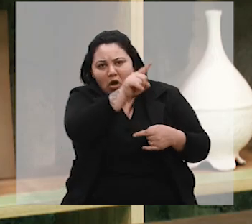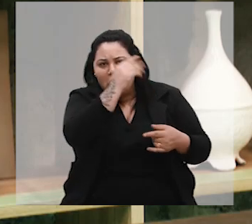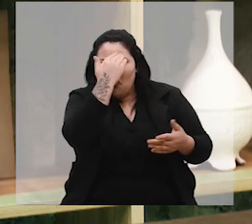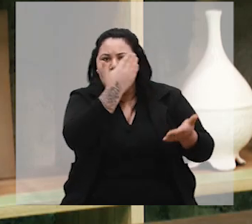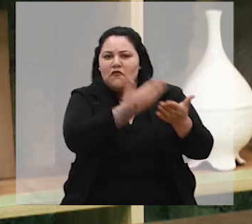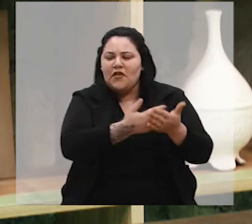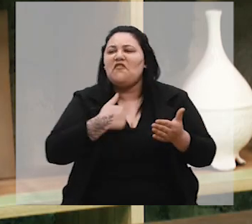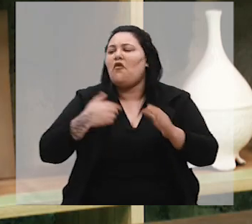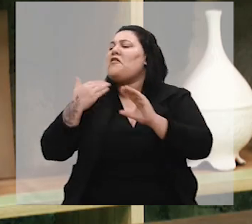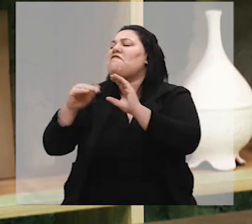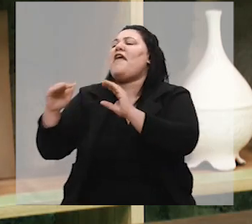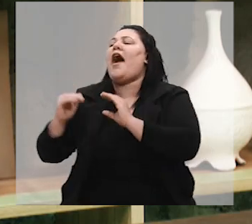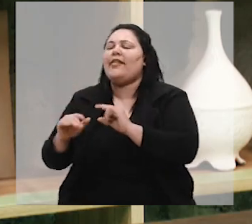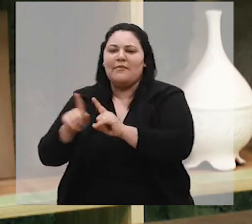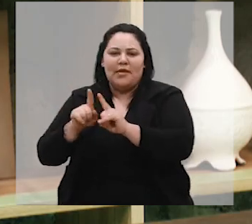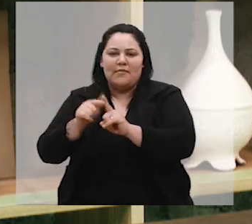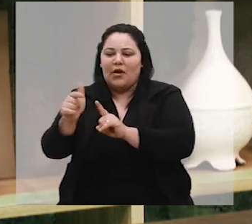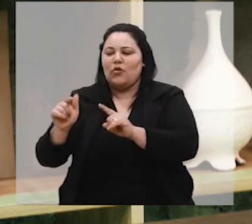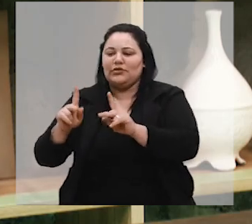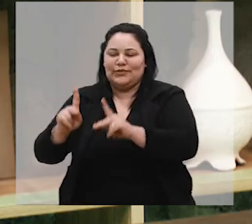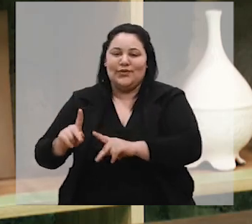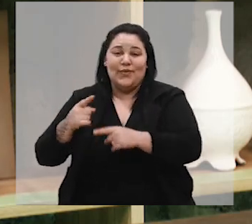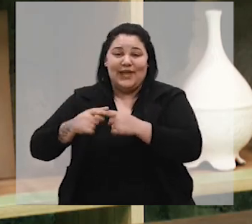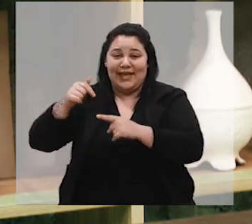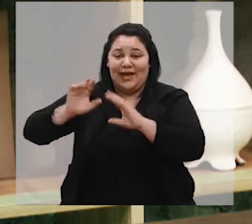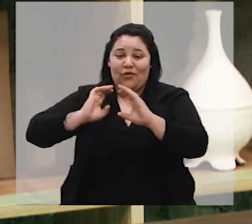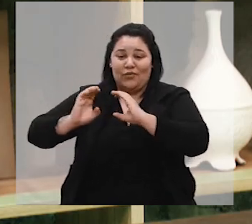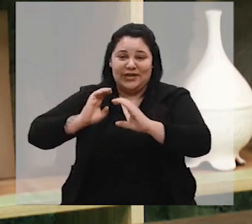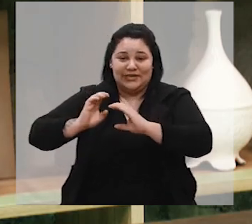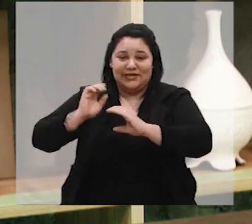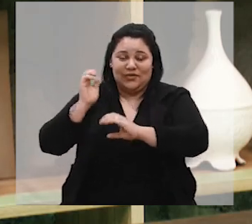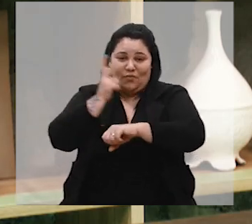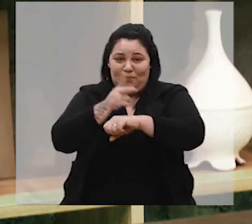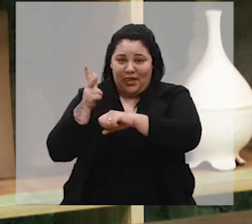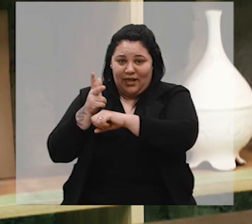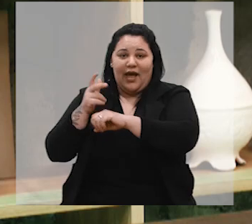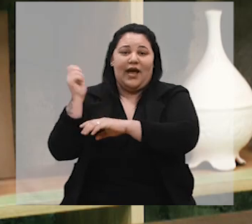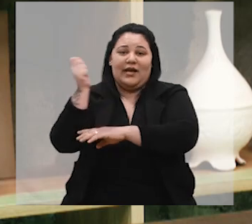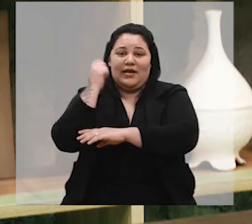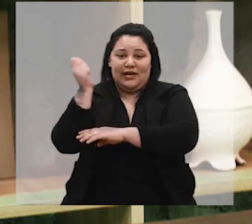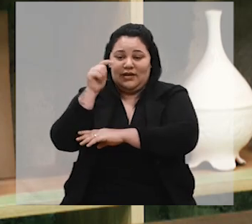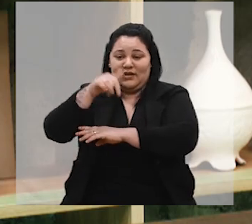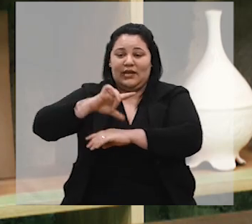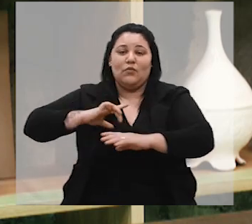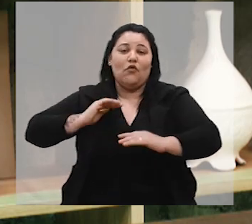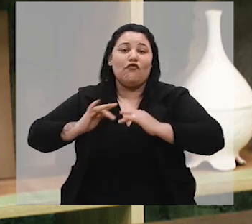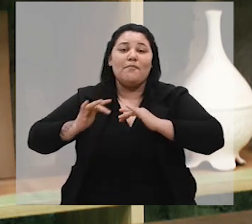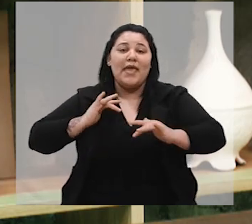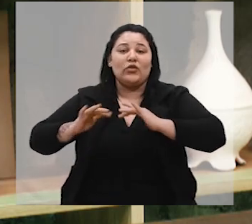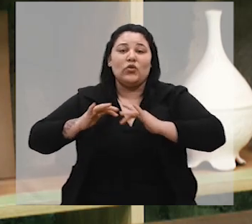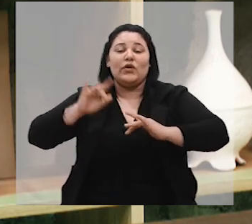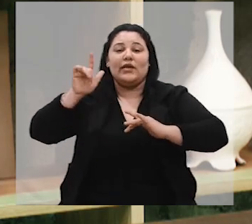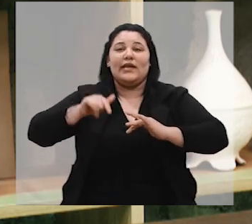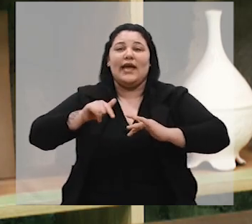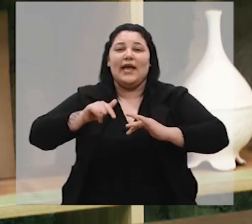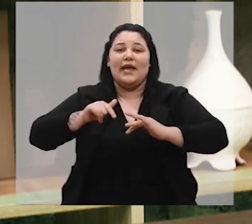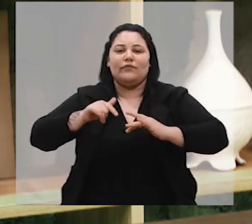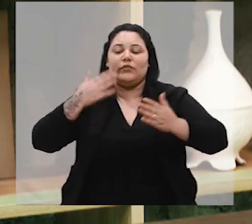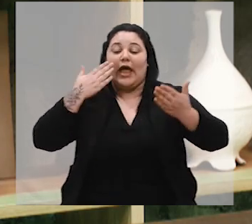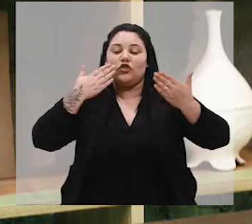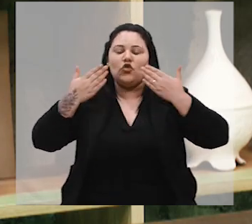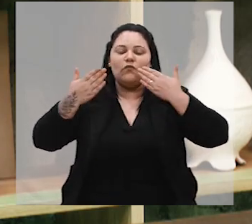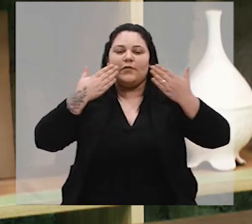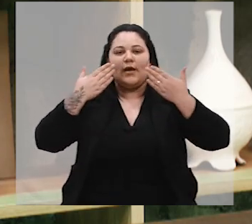Então, acho que vai muito do nosso... Até a Associação Rio Grandense de Imprensa tem um movimento que está tomando conta por aí, que é